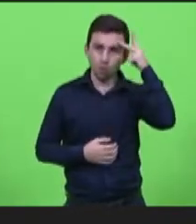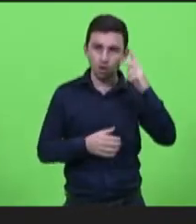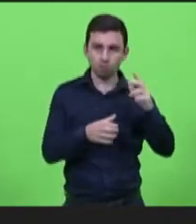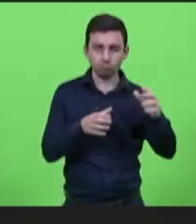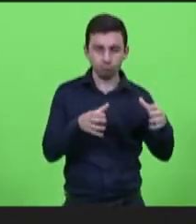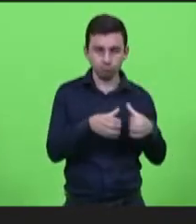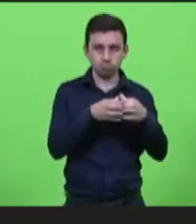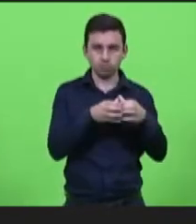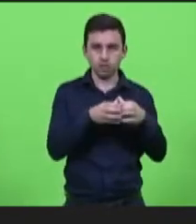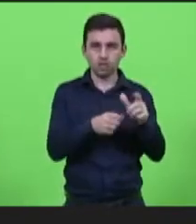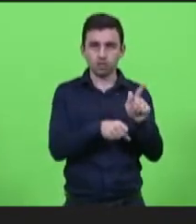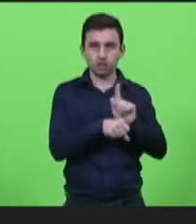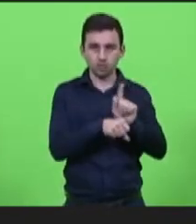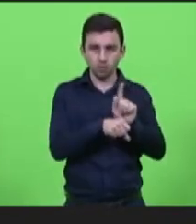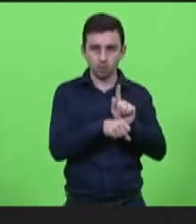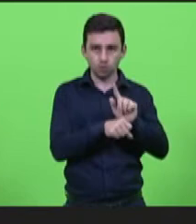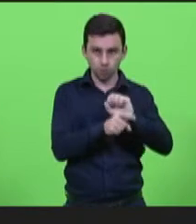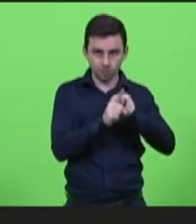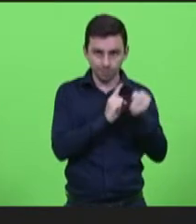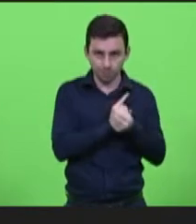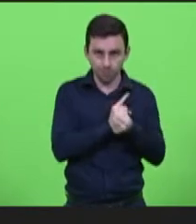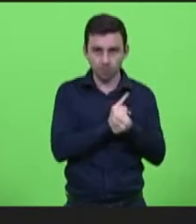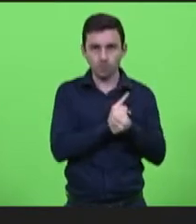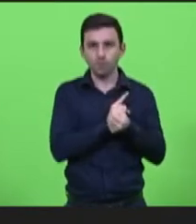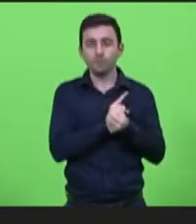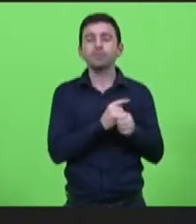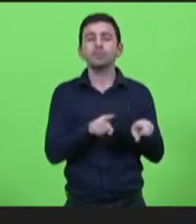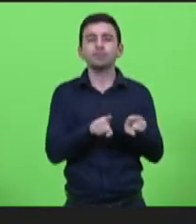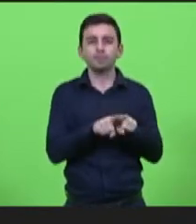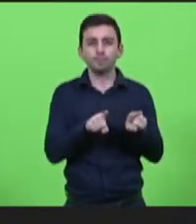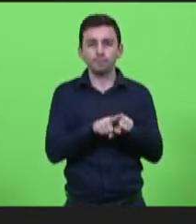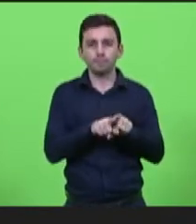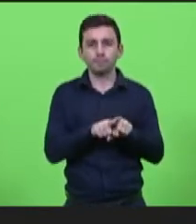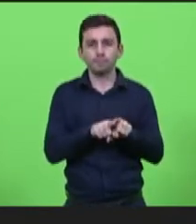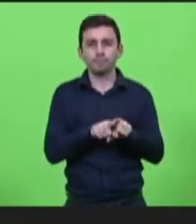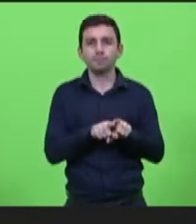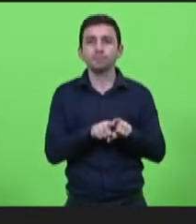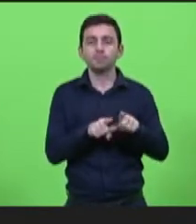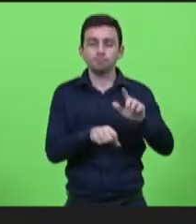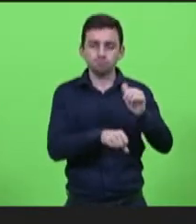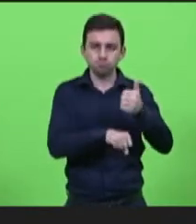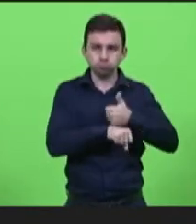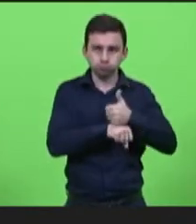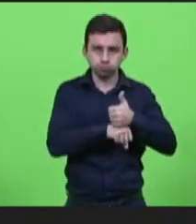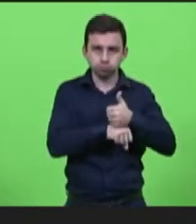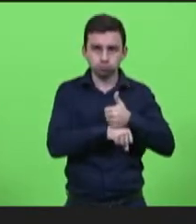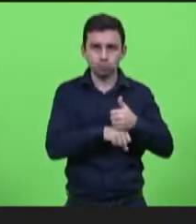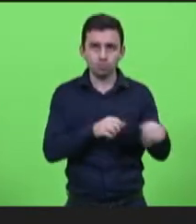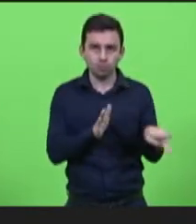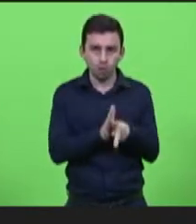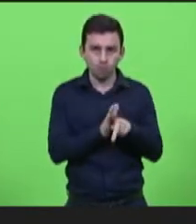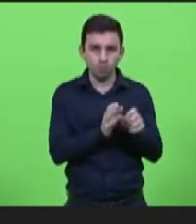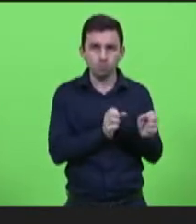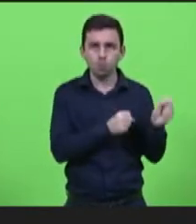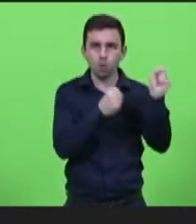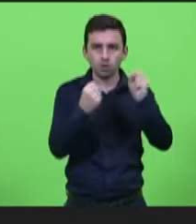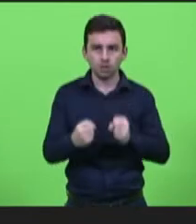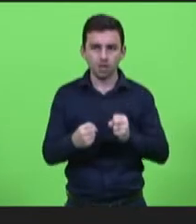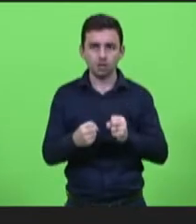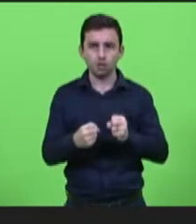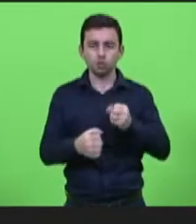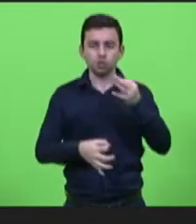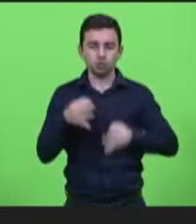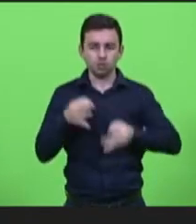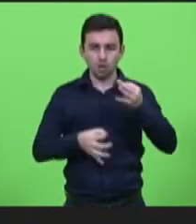os gestores da área social, como também profissionais do Poder Judiciário,